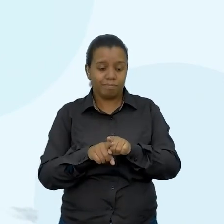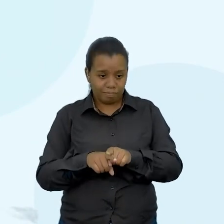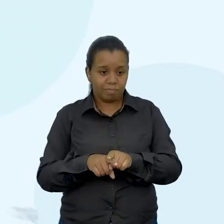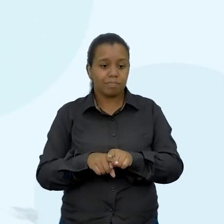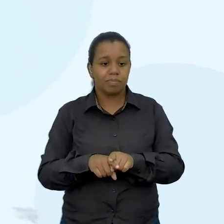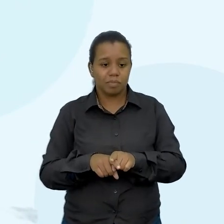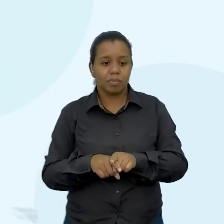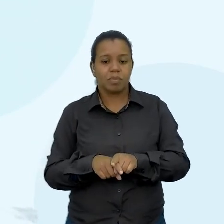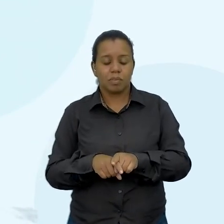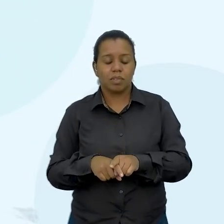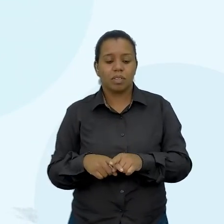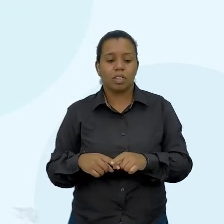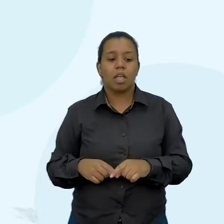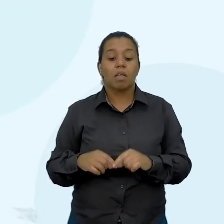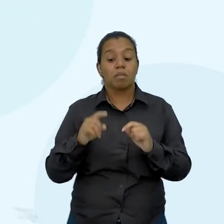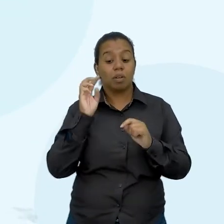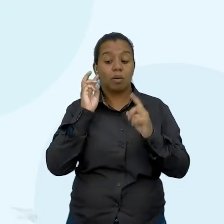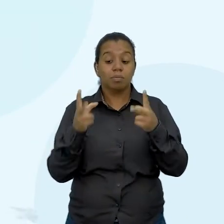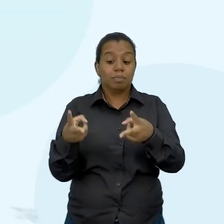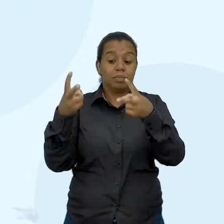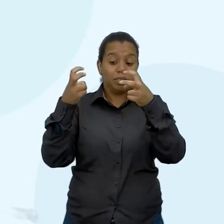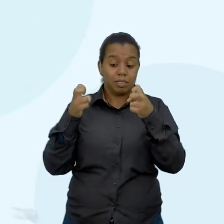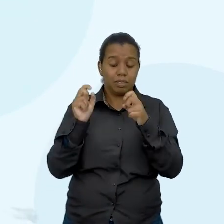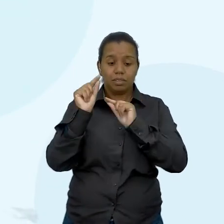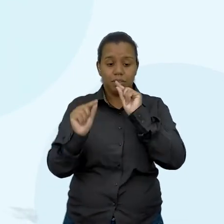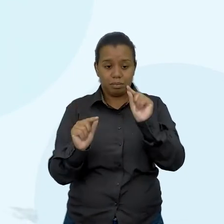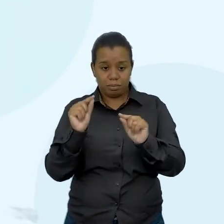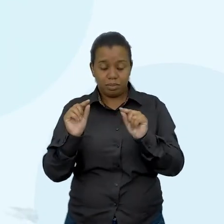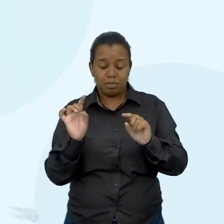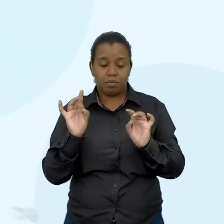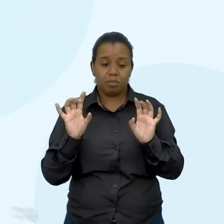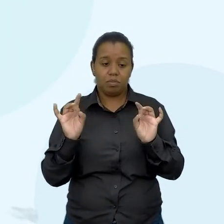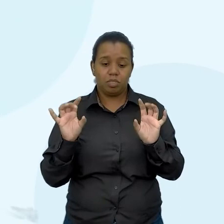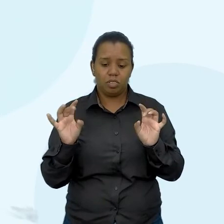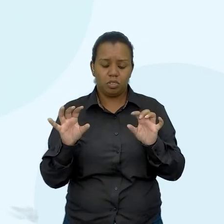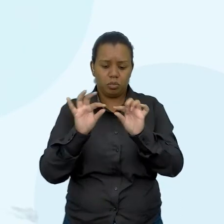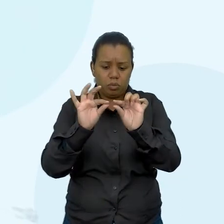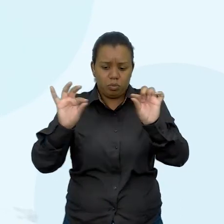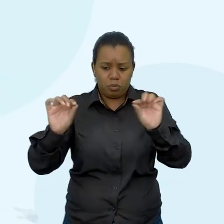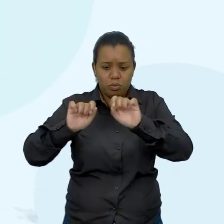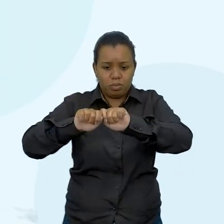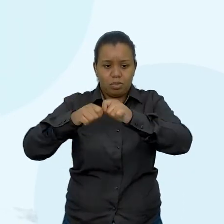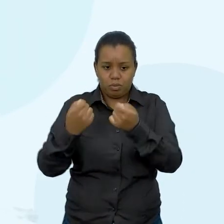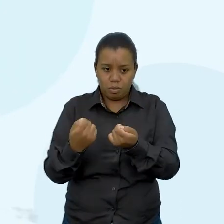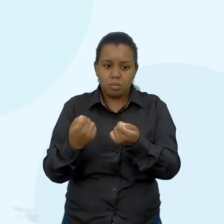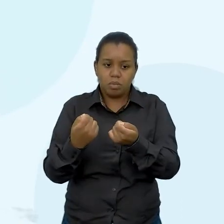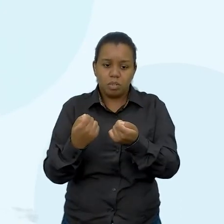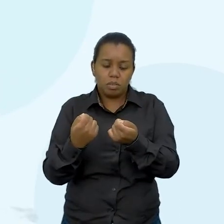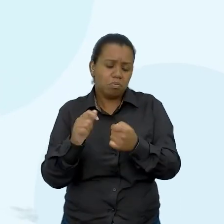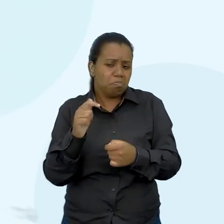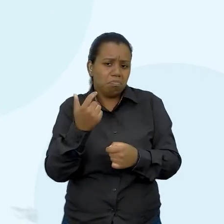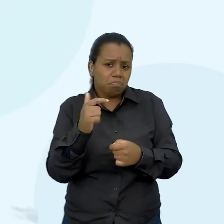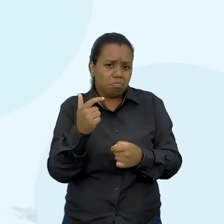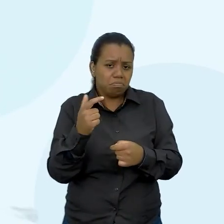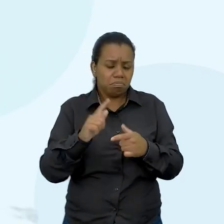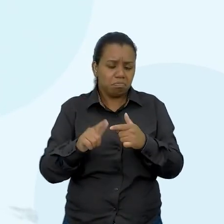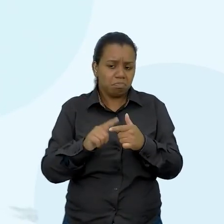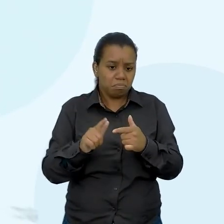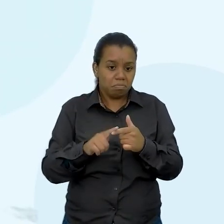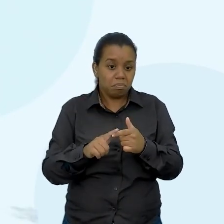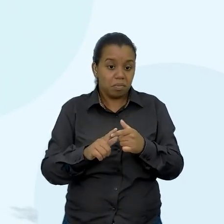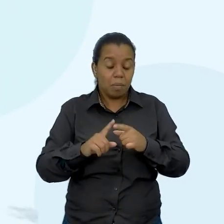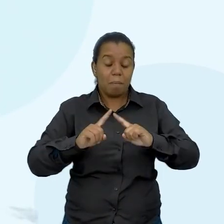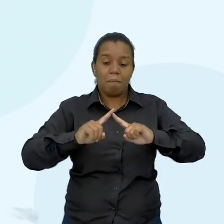que só a instalação e o fio quebradiço ali, não tem problema. O problema é que se este